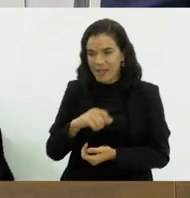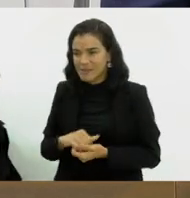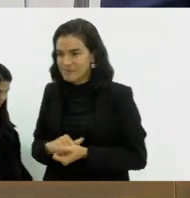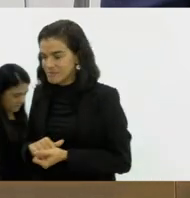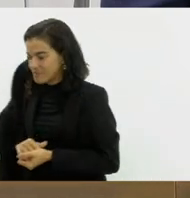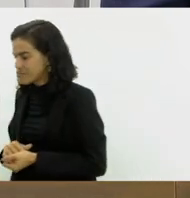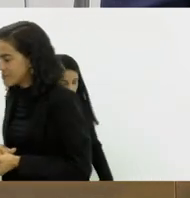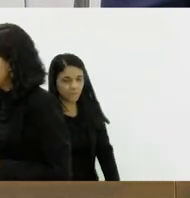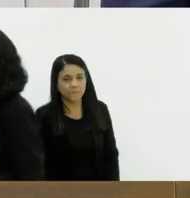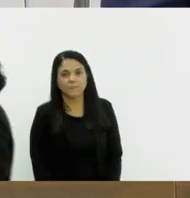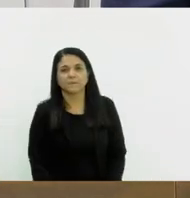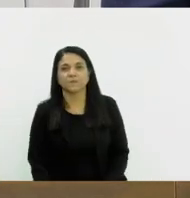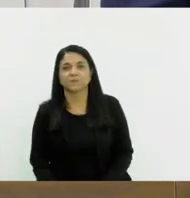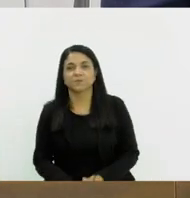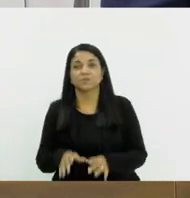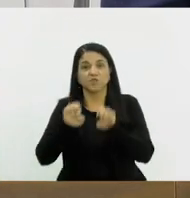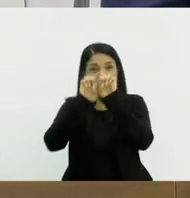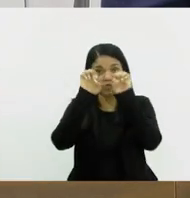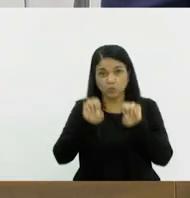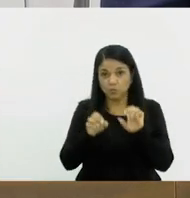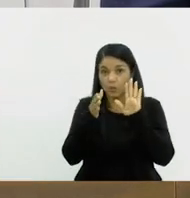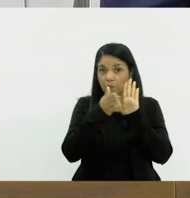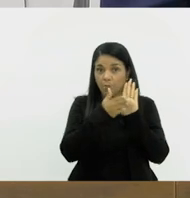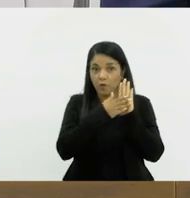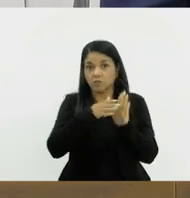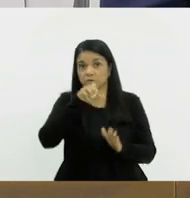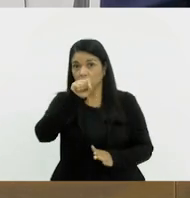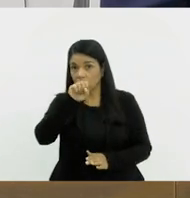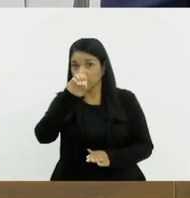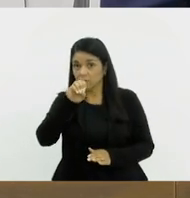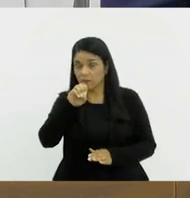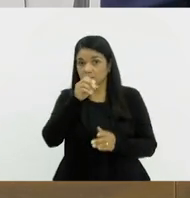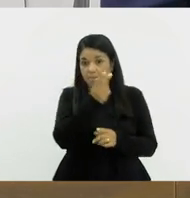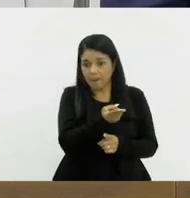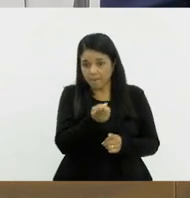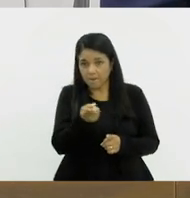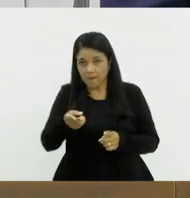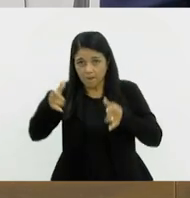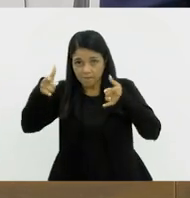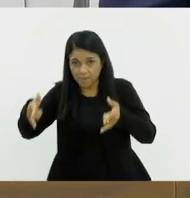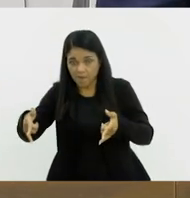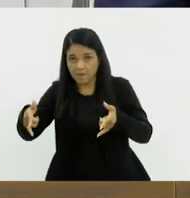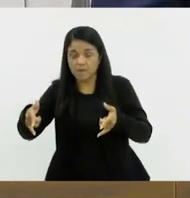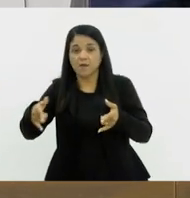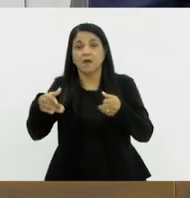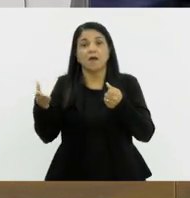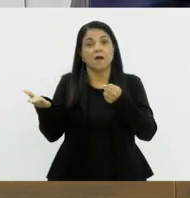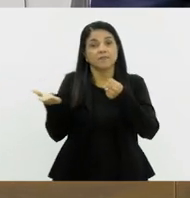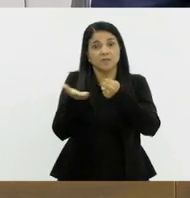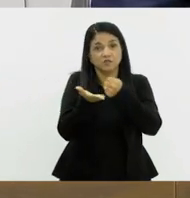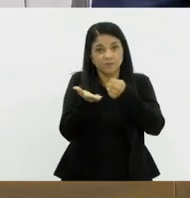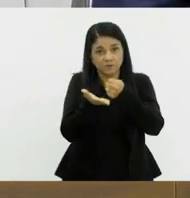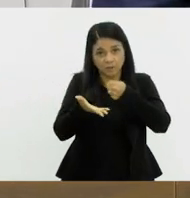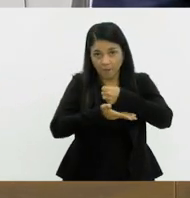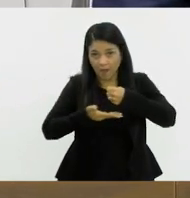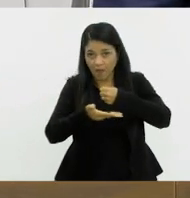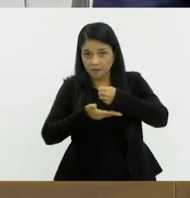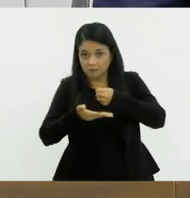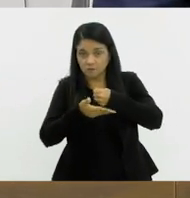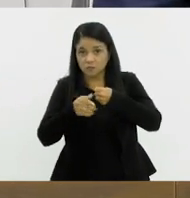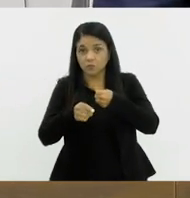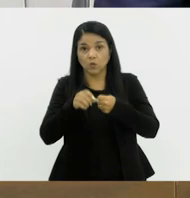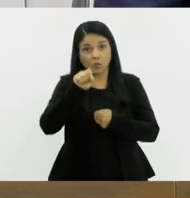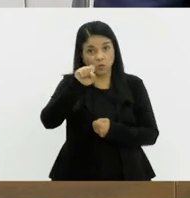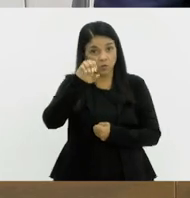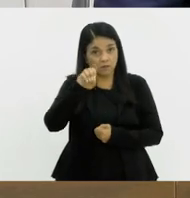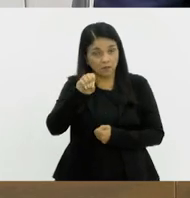hospital. Então, a estrutura proposta contará com 80 leitos destinados ao atendimento de baixa complexidade. 80 leitos são